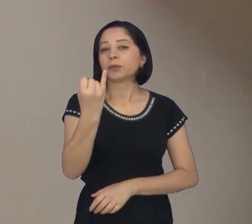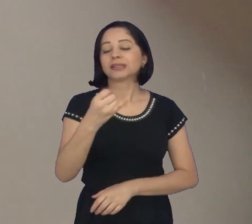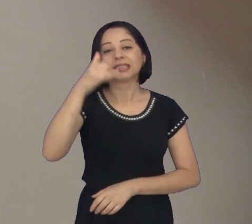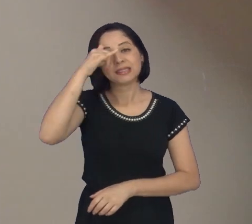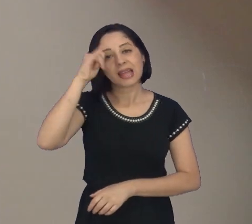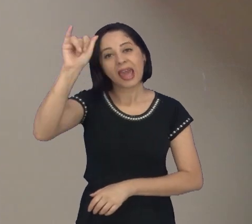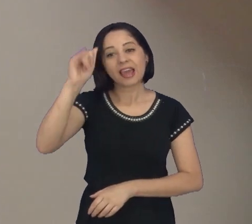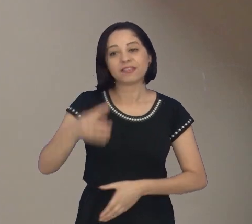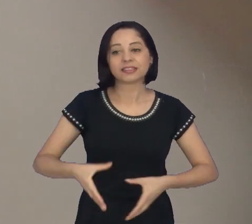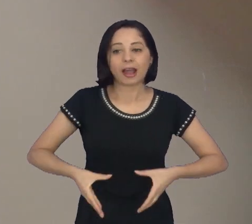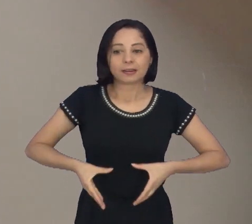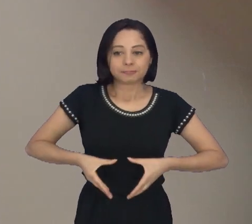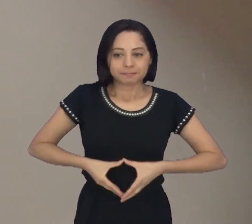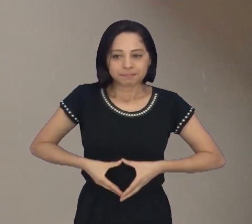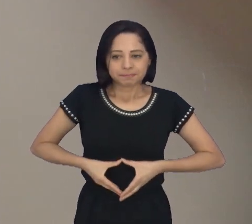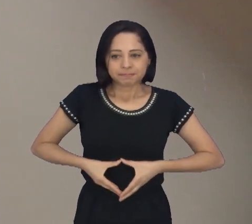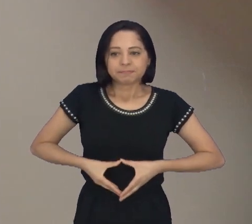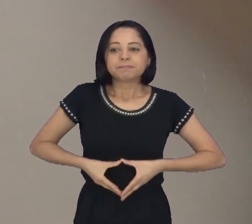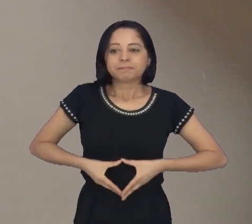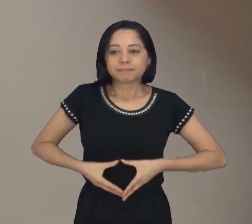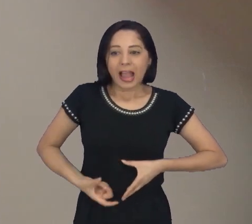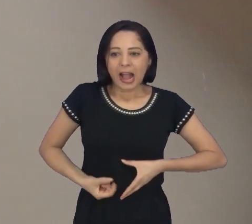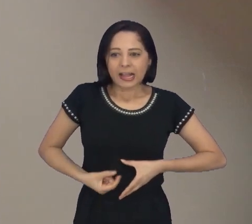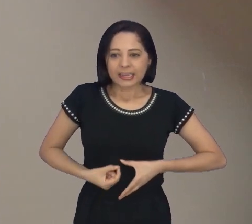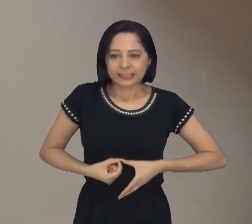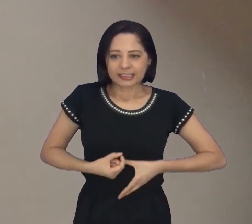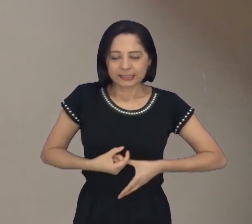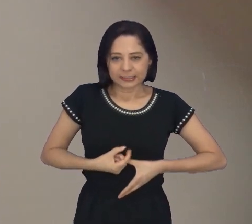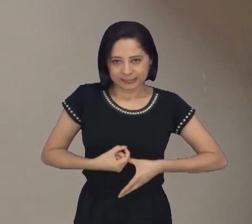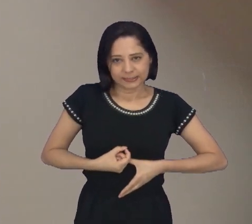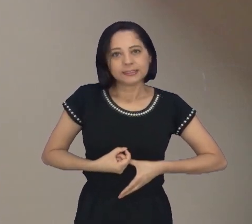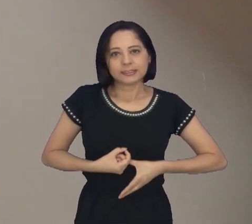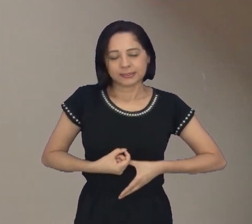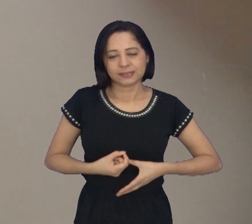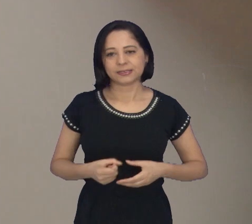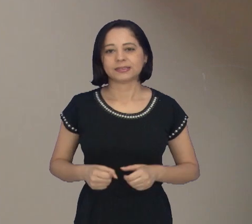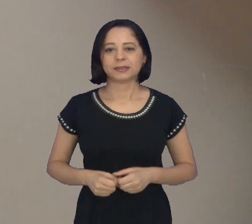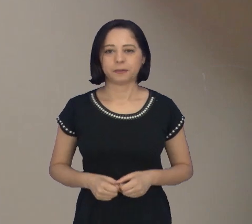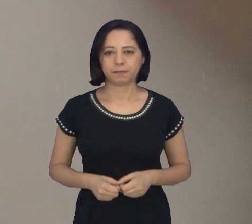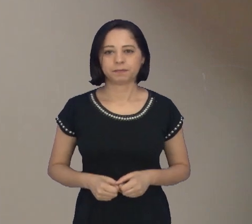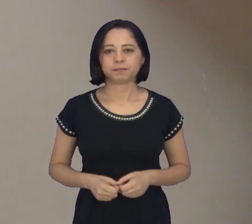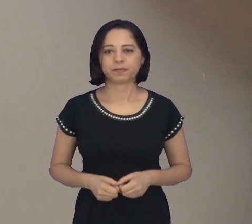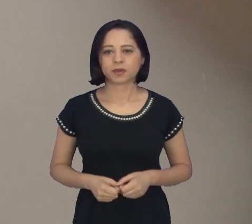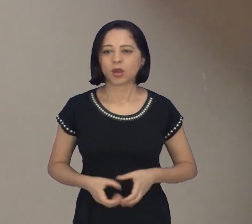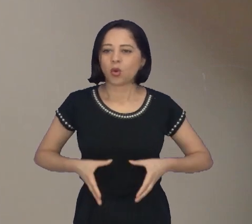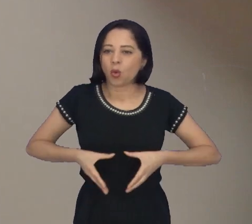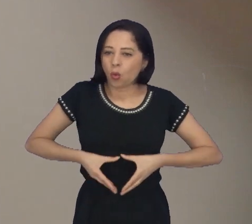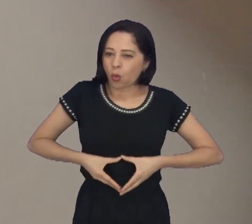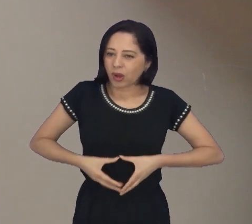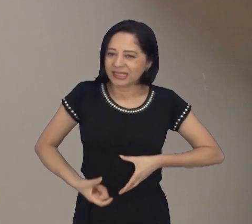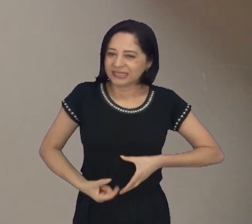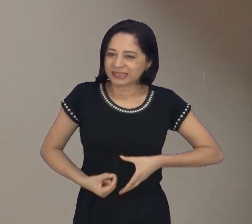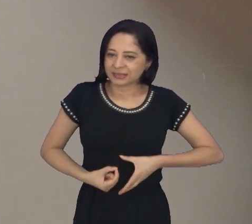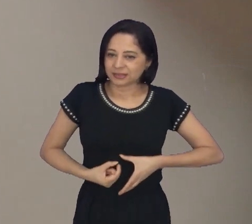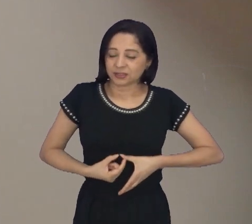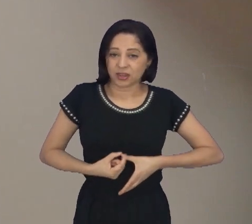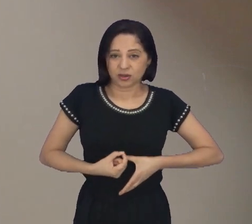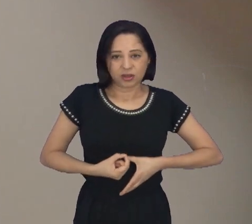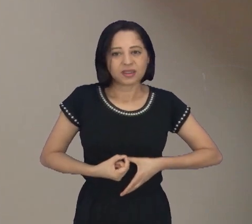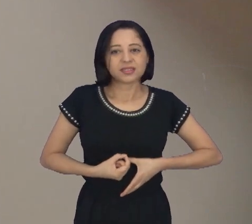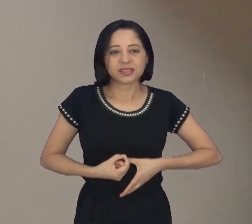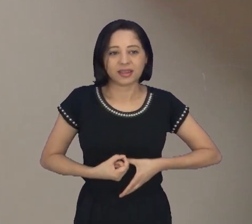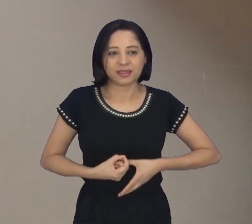prevenção e do diagnóstico precoce do câncer do colo de útero. O câncer do colo de útero é